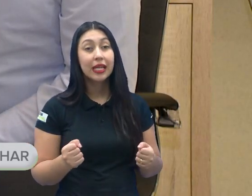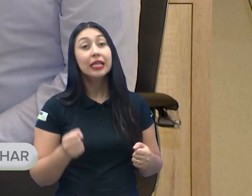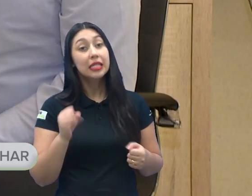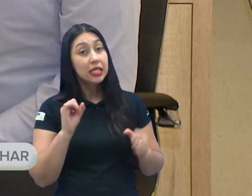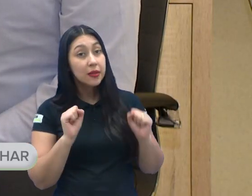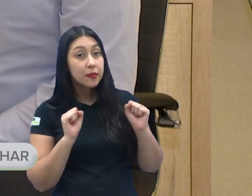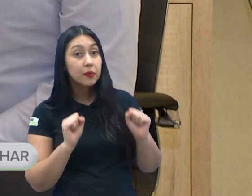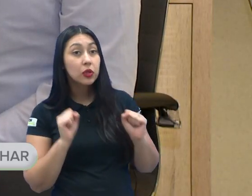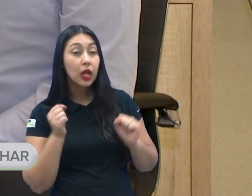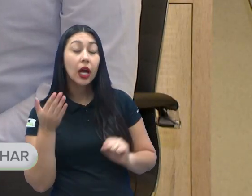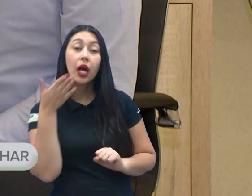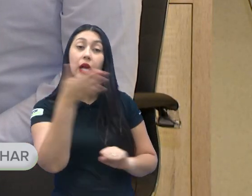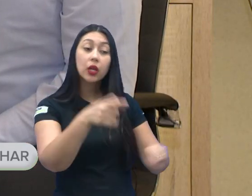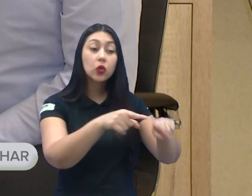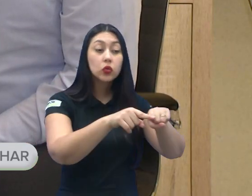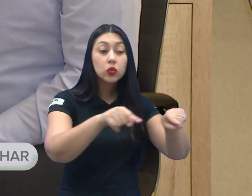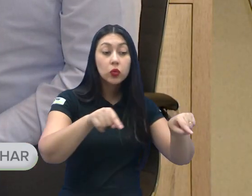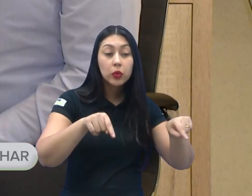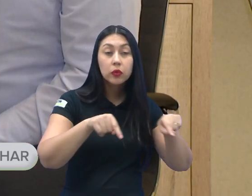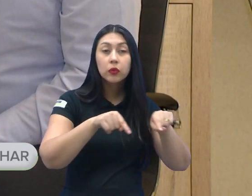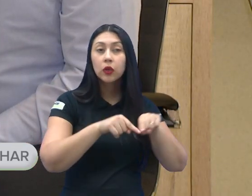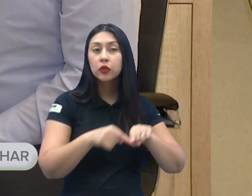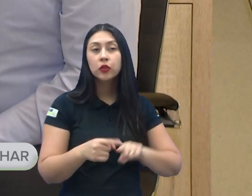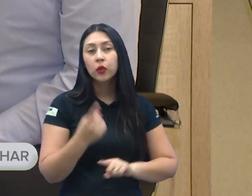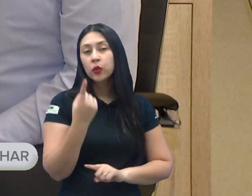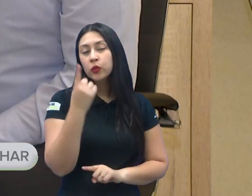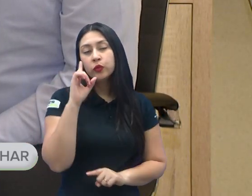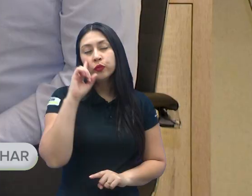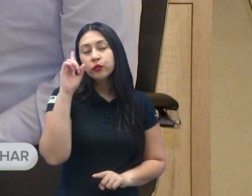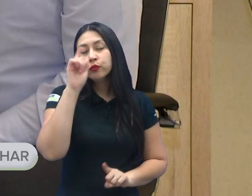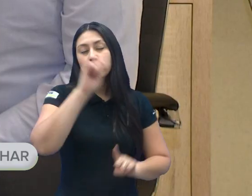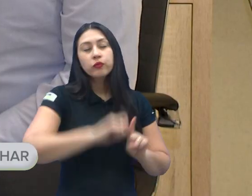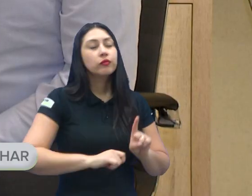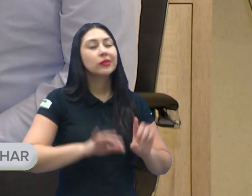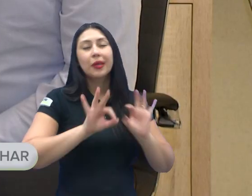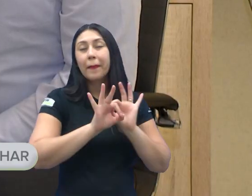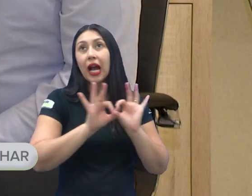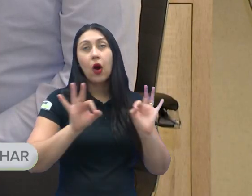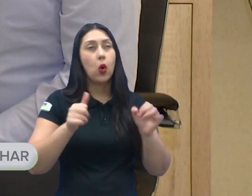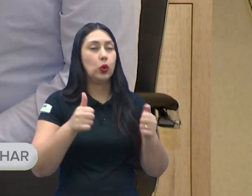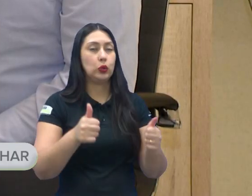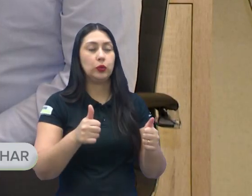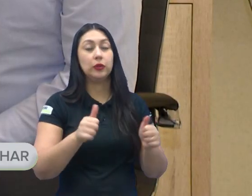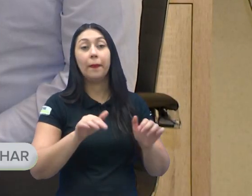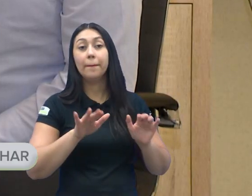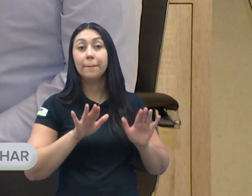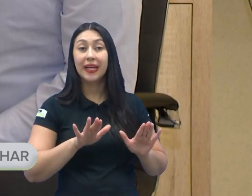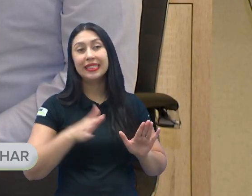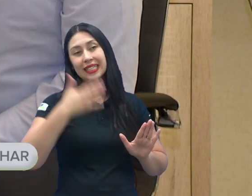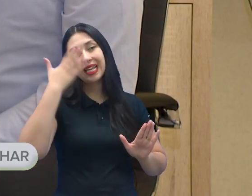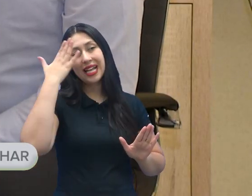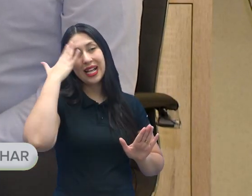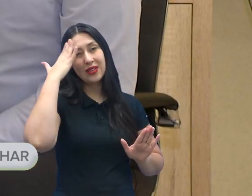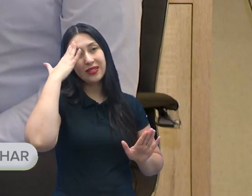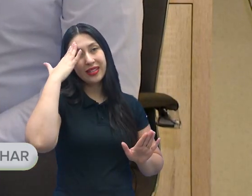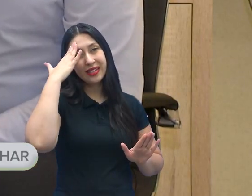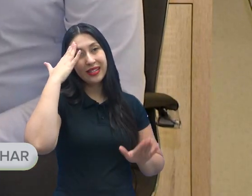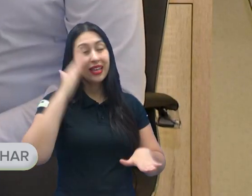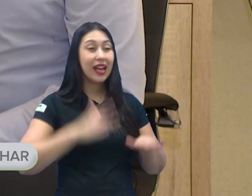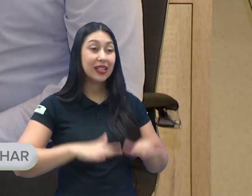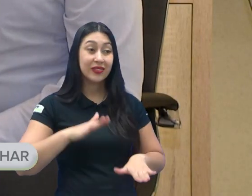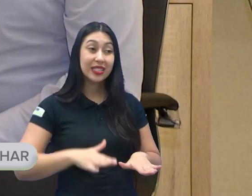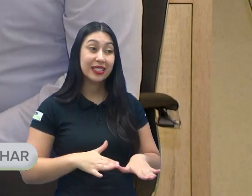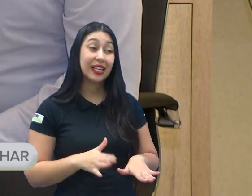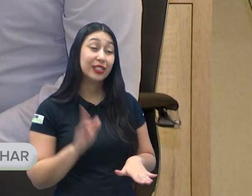né, ir ao consultório podológico uma vez ao mês, esse seria o ideal. Mas eu sei que nem todas as pessoas têm esse